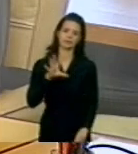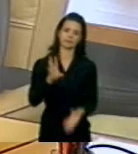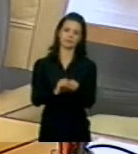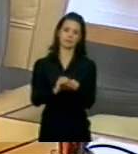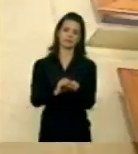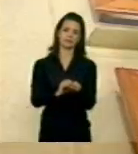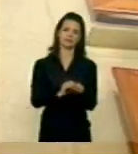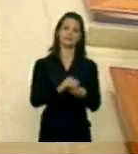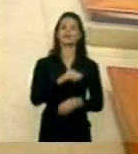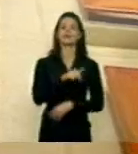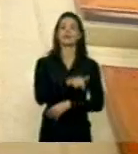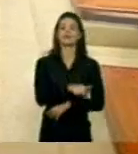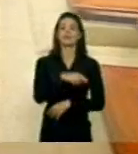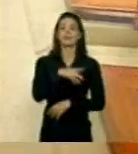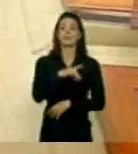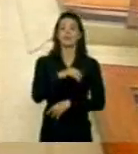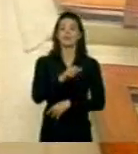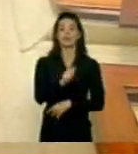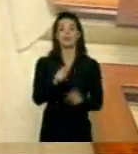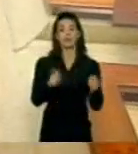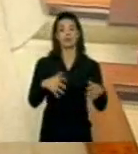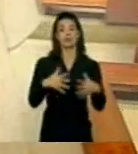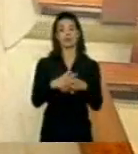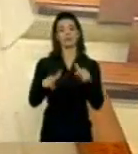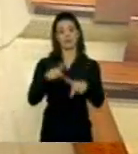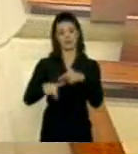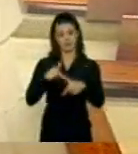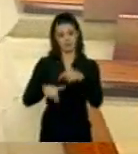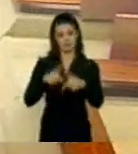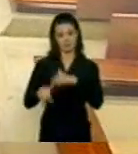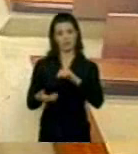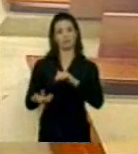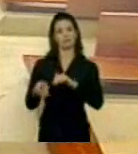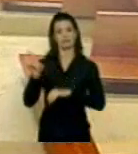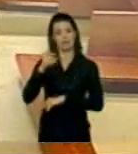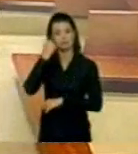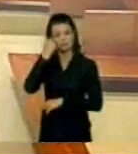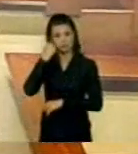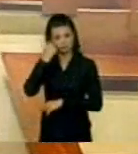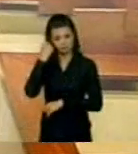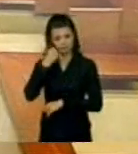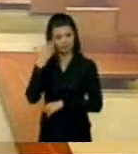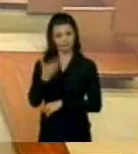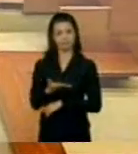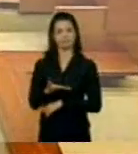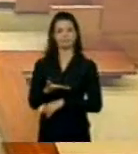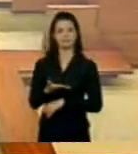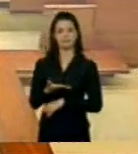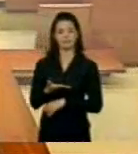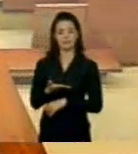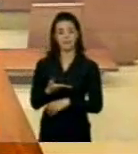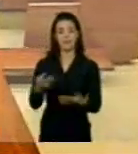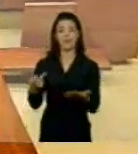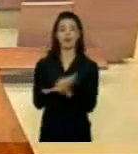medidas cautelares poderiam impedir o exercício do mandato parlamentar, situação que suscitaria